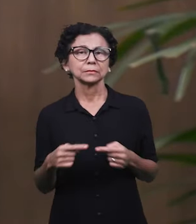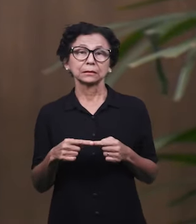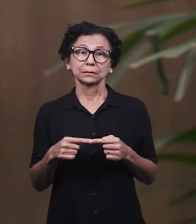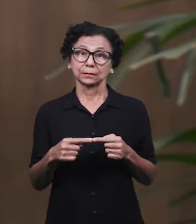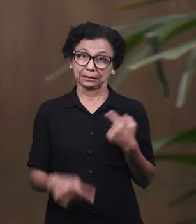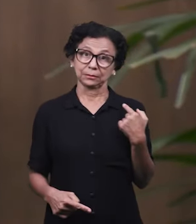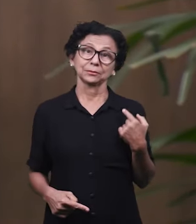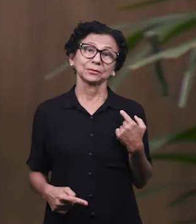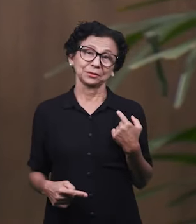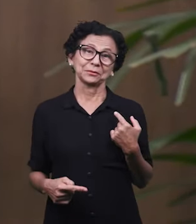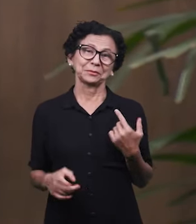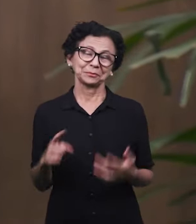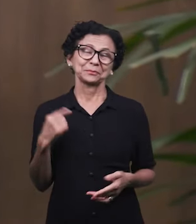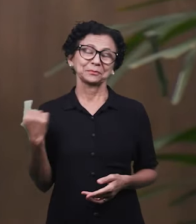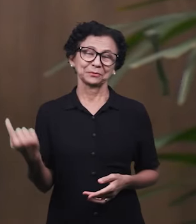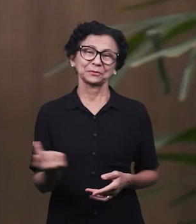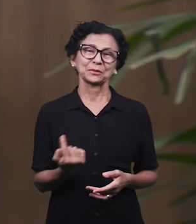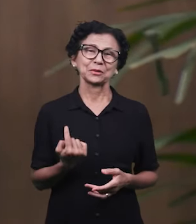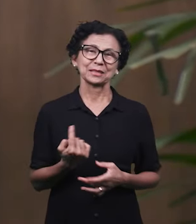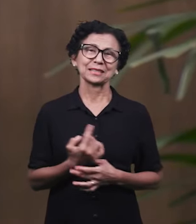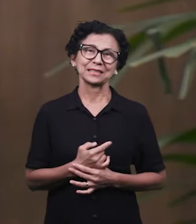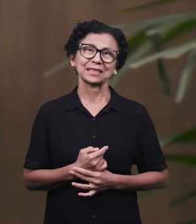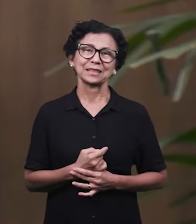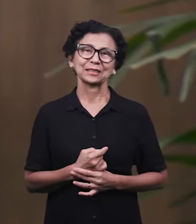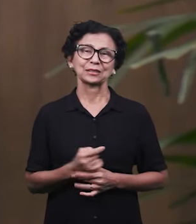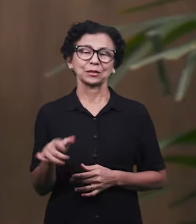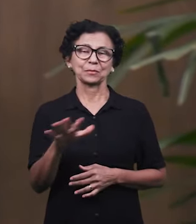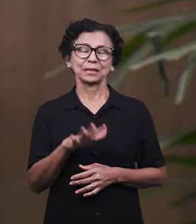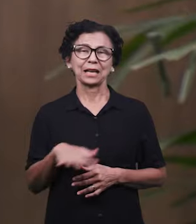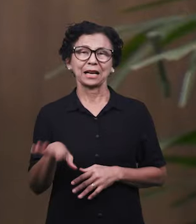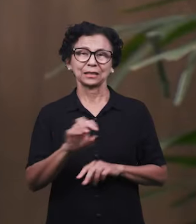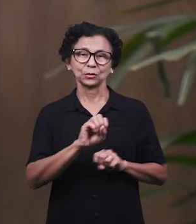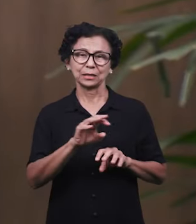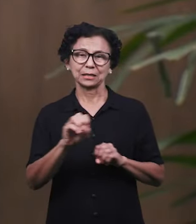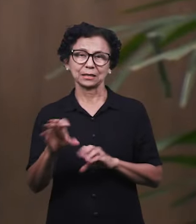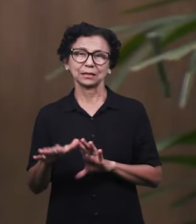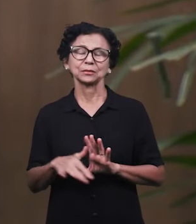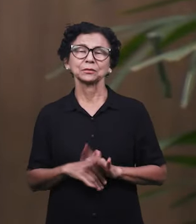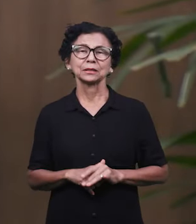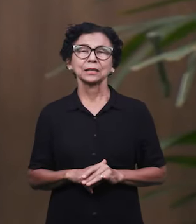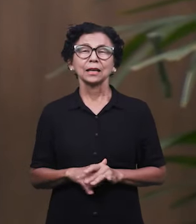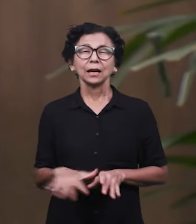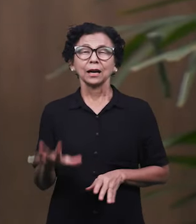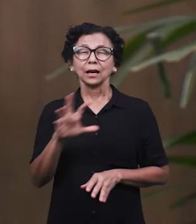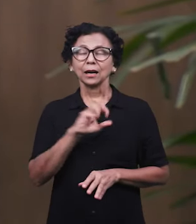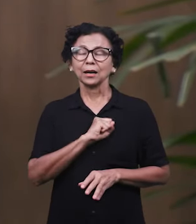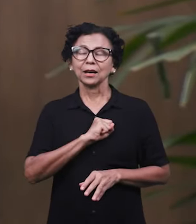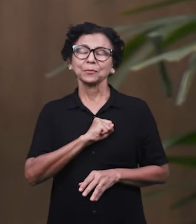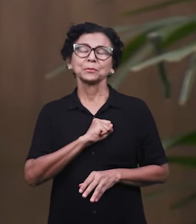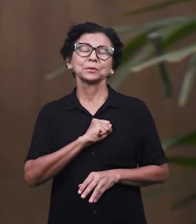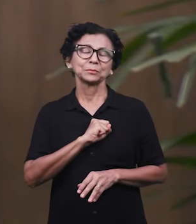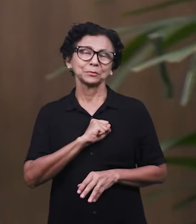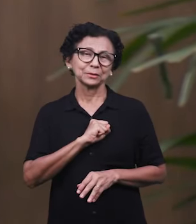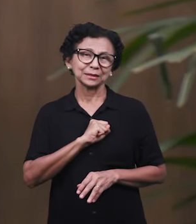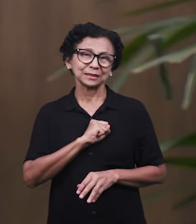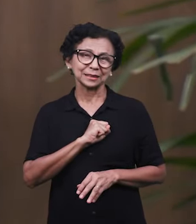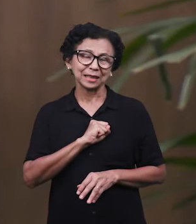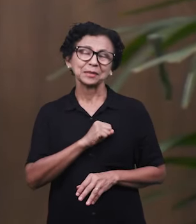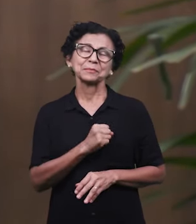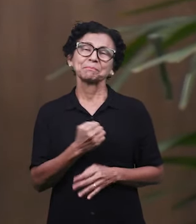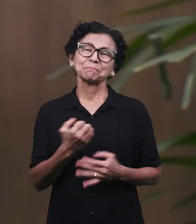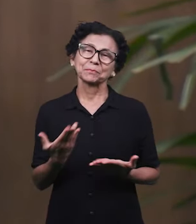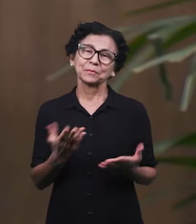desafio muito grande para todos nós, né, que estamos na área da educação. E amamos muito isso, né, tanto que nós